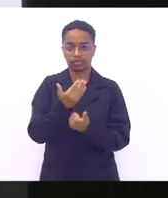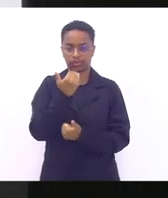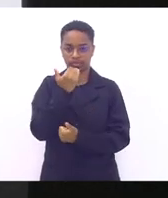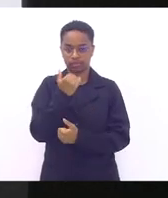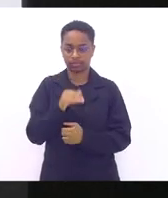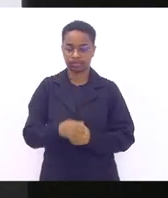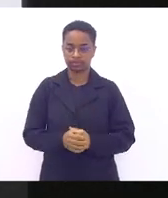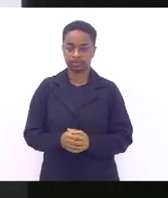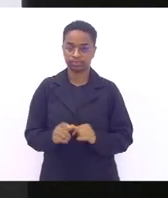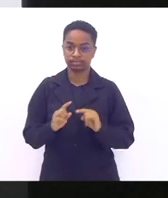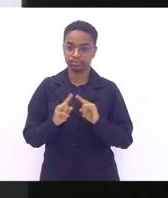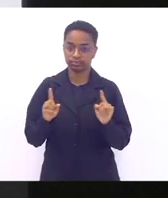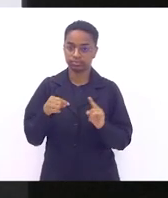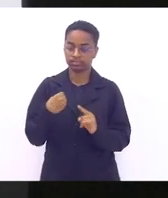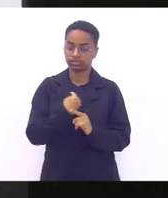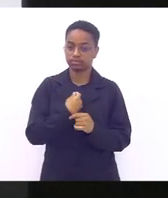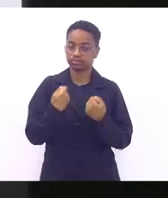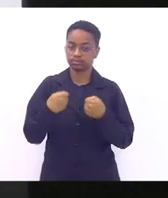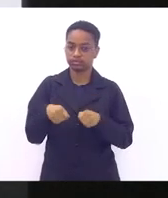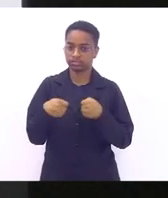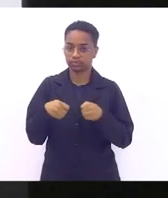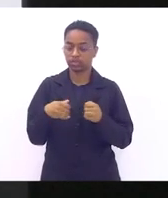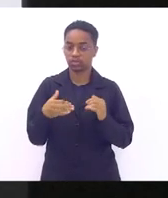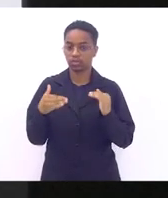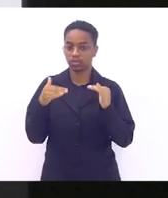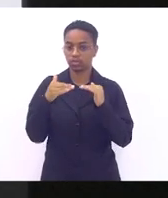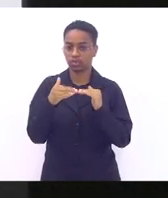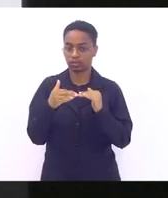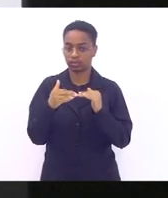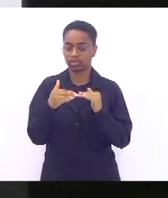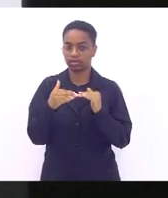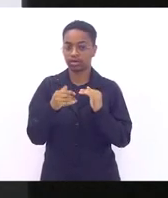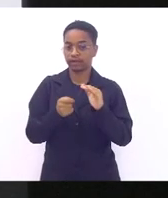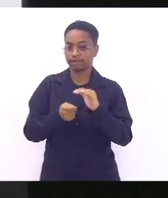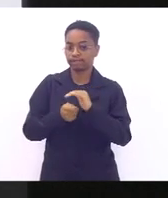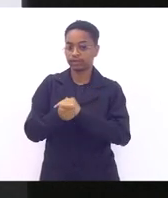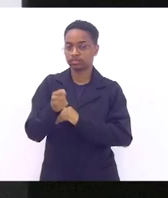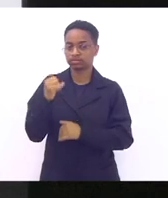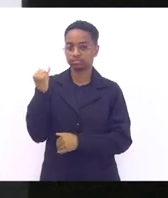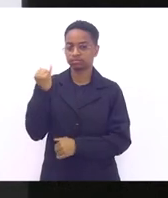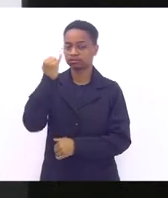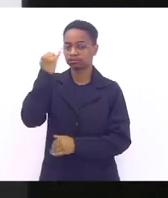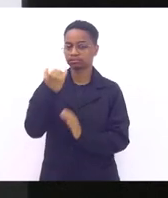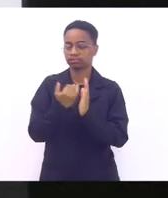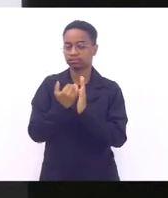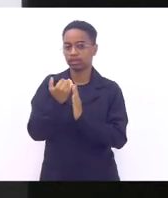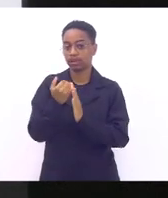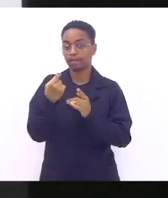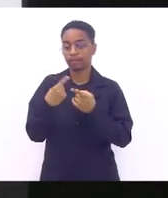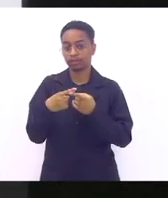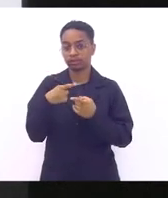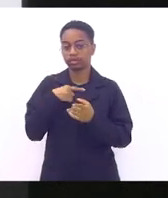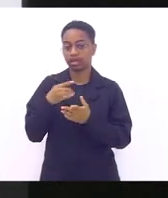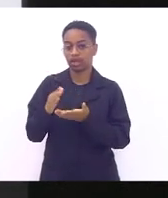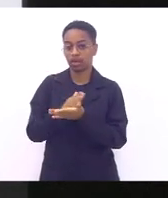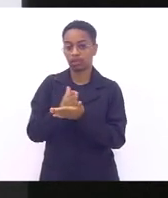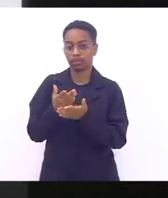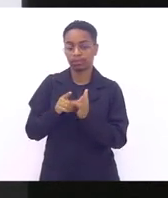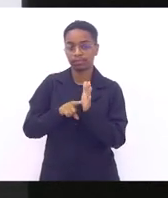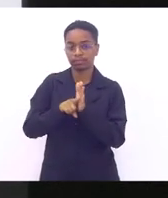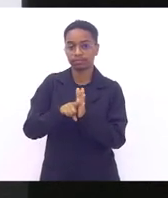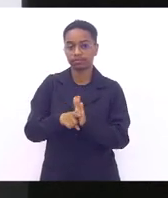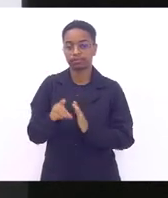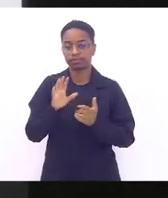Só que a gente precisa corroborar que esse investimento, a importância desse investimento, porque existem estudos que mostram